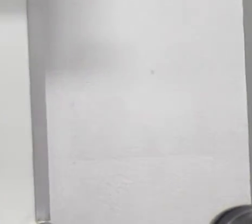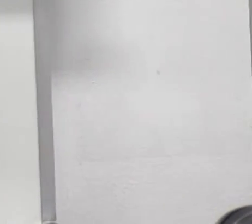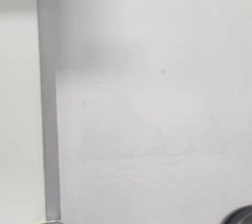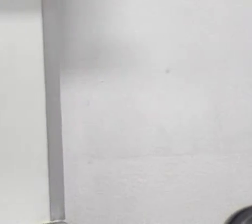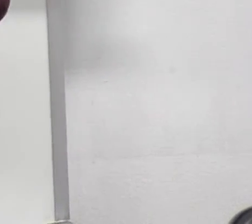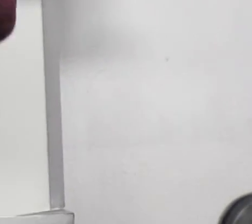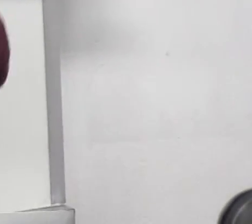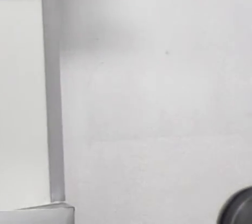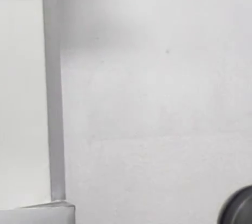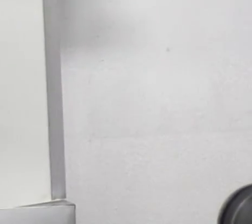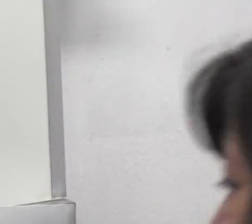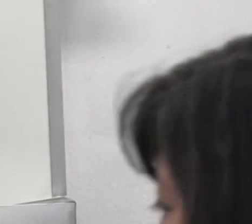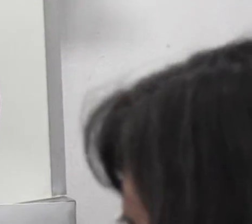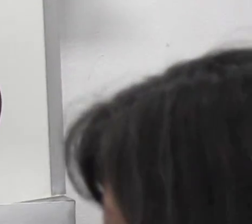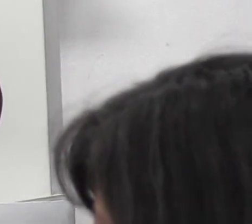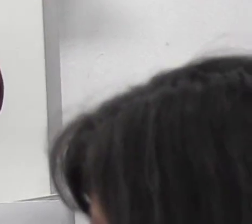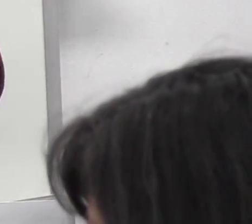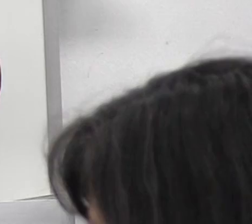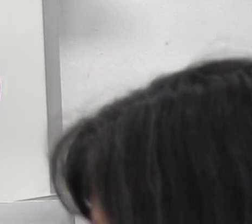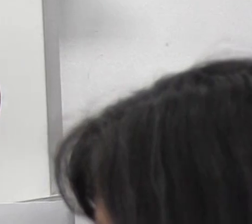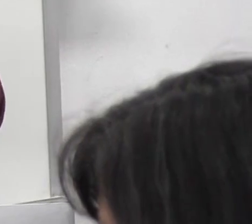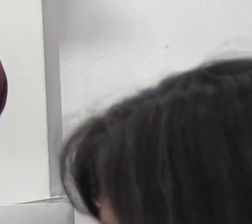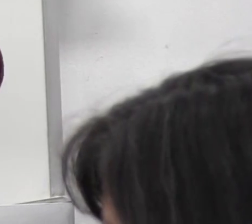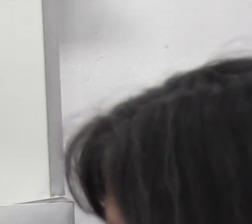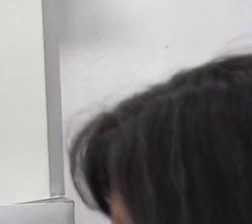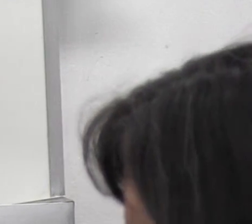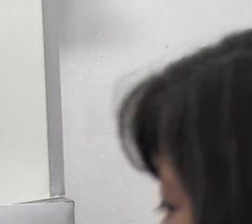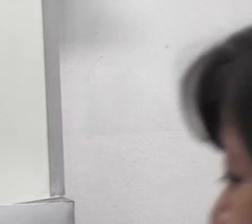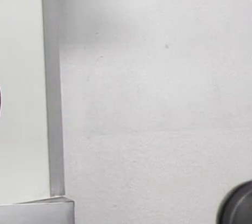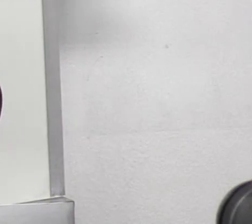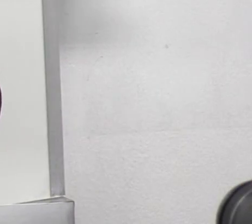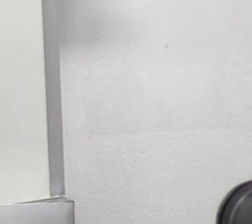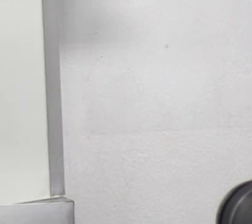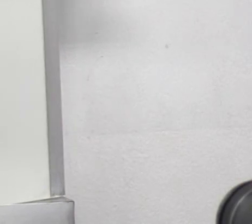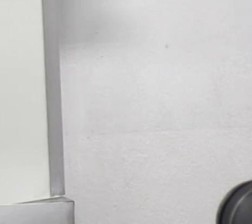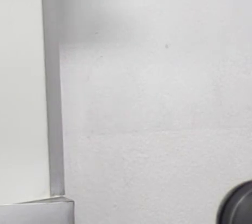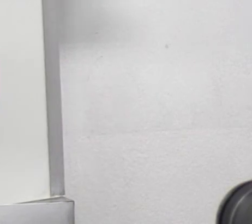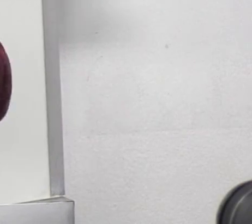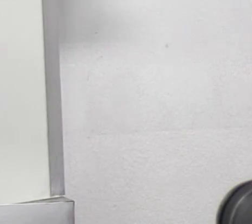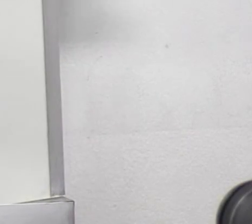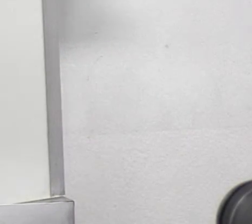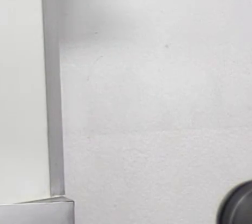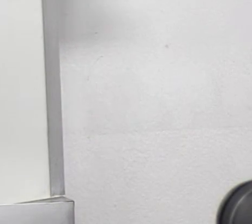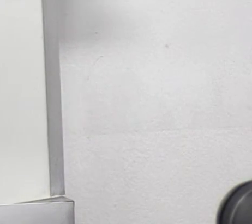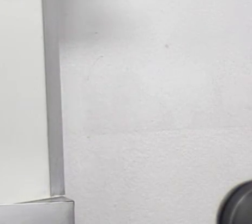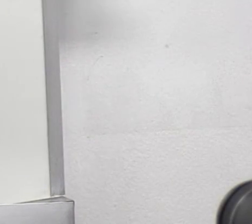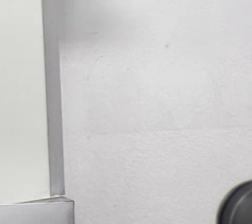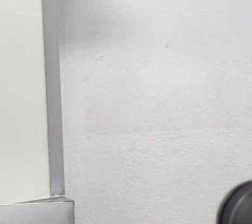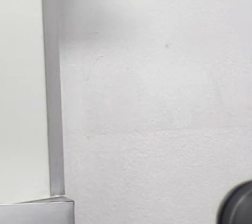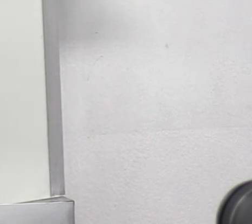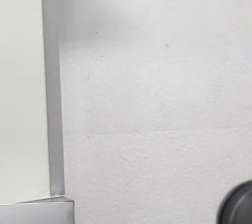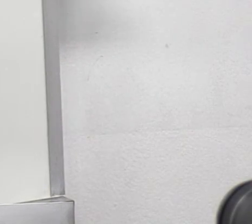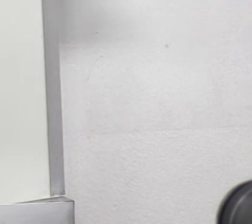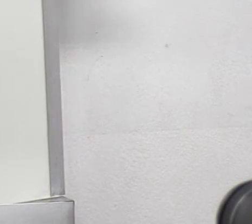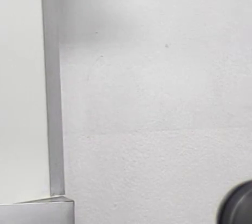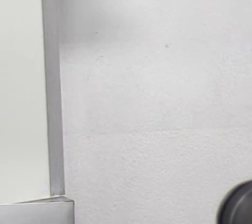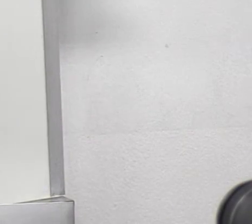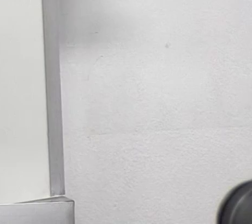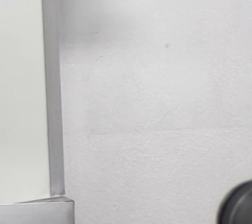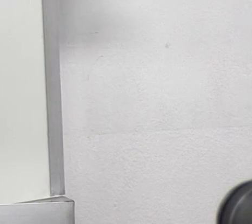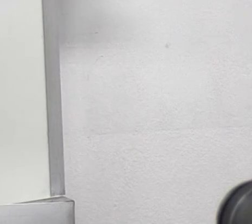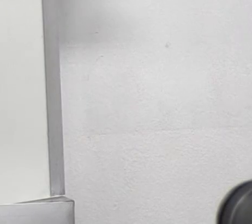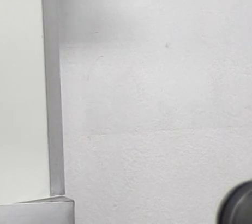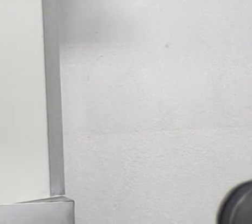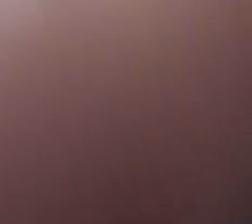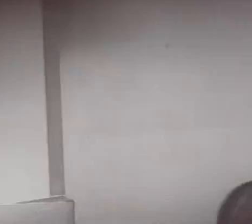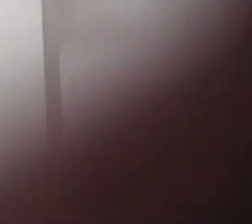Complementar o que ela está falando sobre L1 e L2, sobre alunos que são implantados, que utilizam prótese,